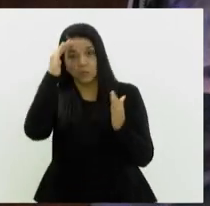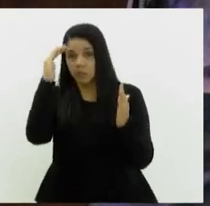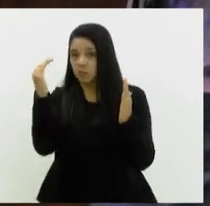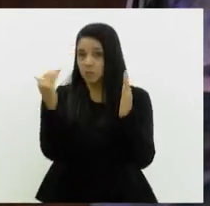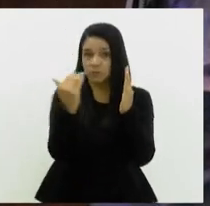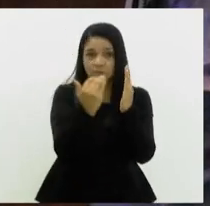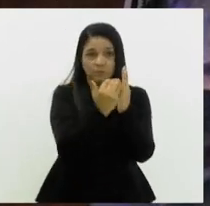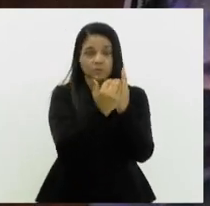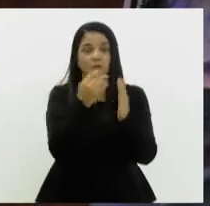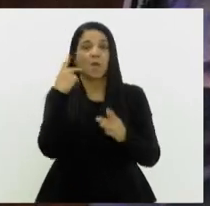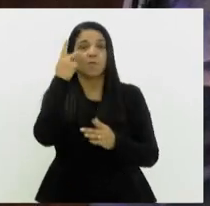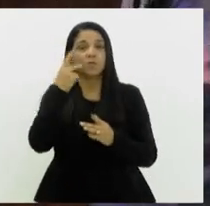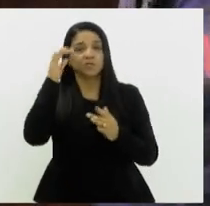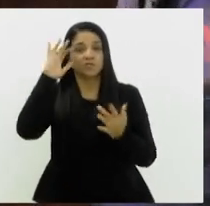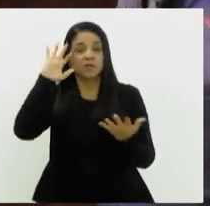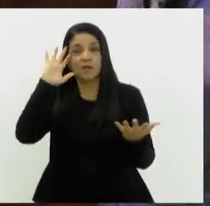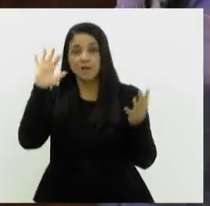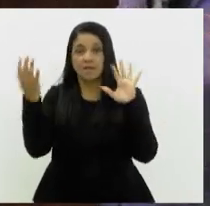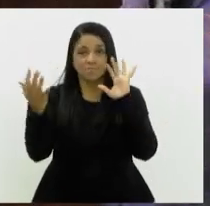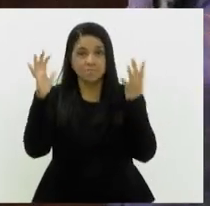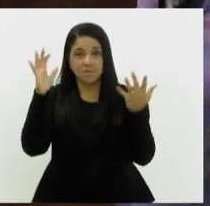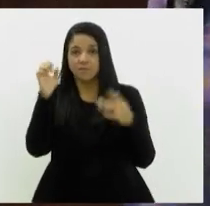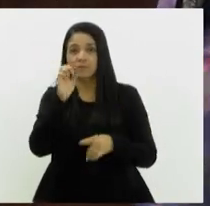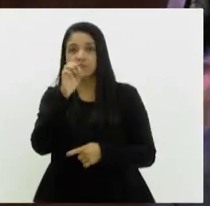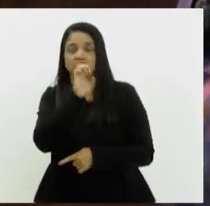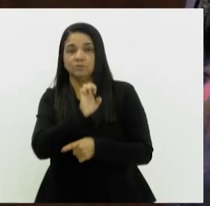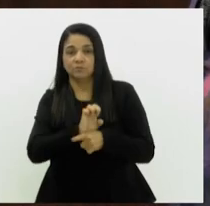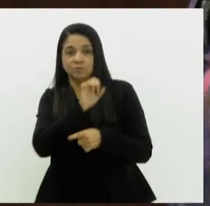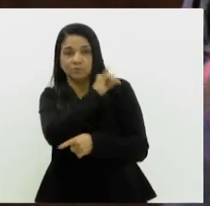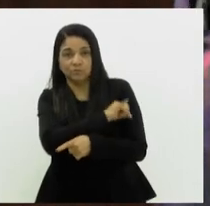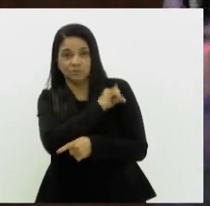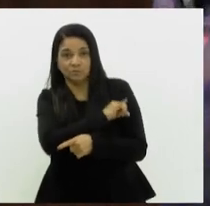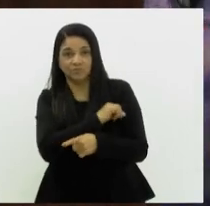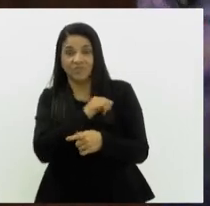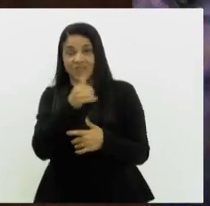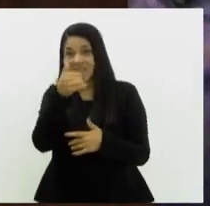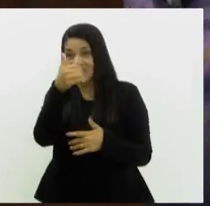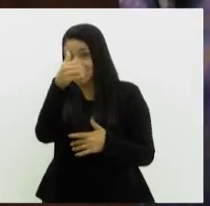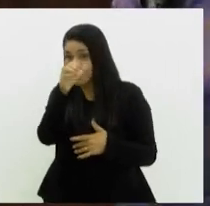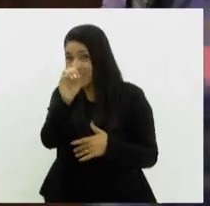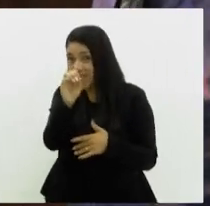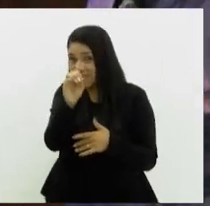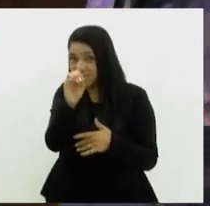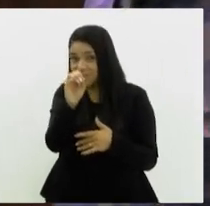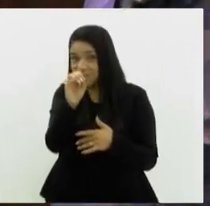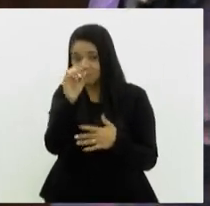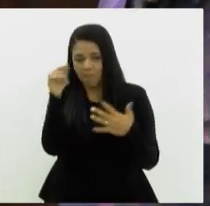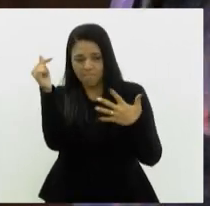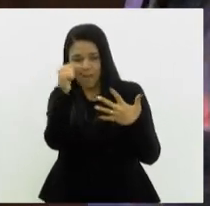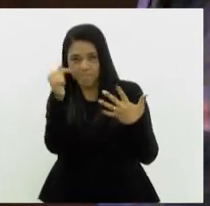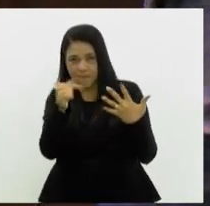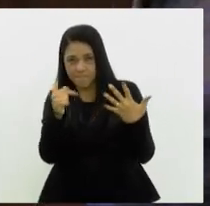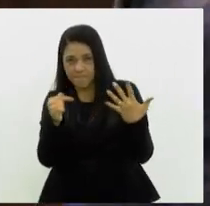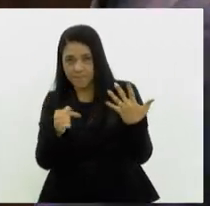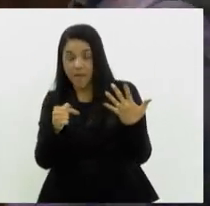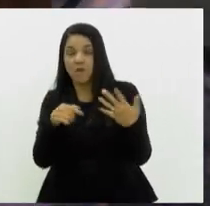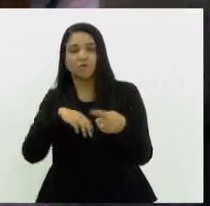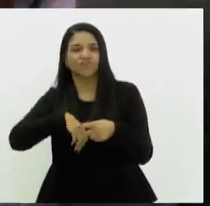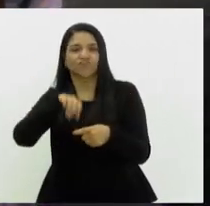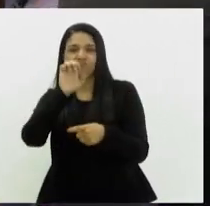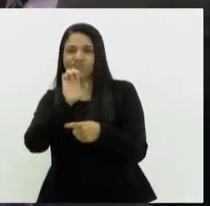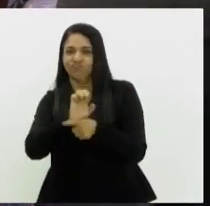política climática do Estado do Rio de Janeiro. E de 10 pontos previstos na política, o Estado do Rio de Janeiro não